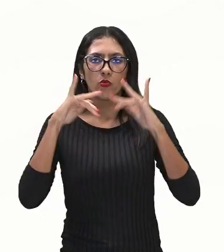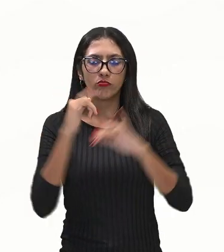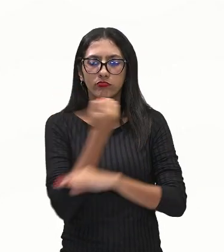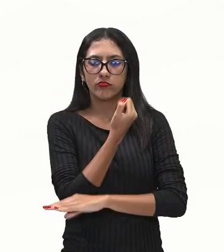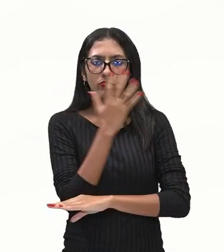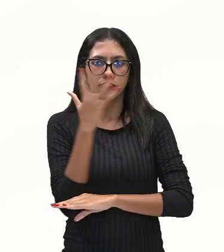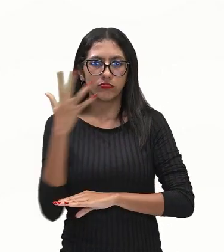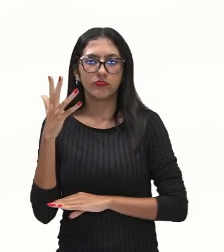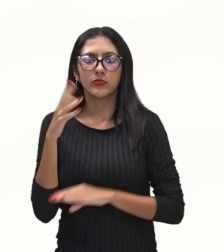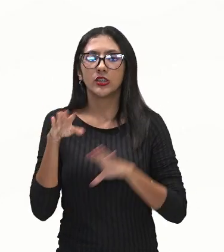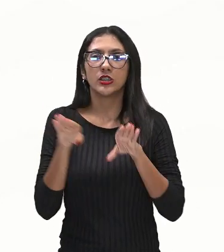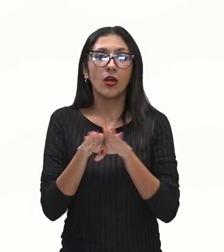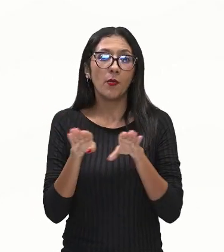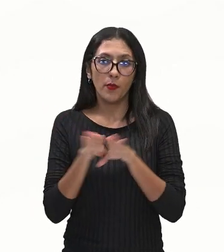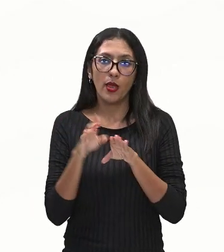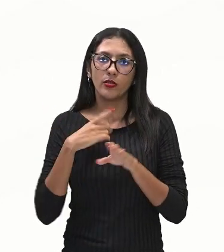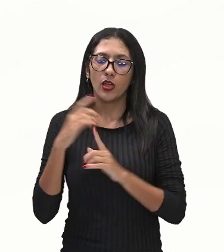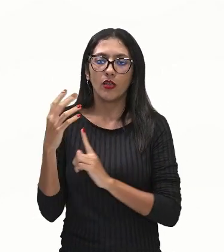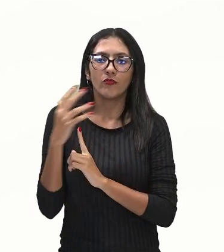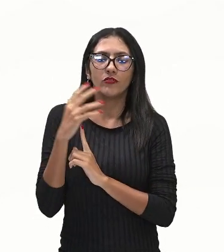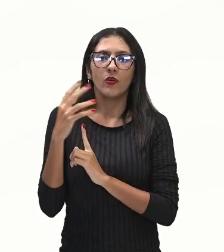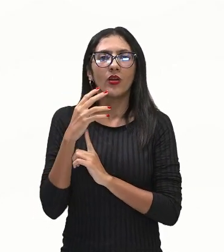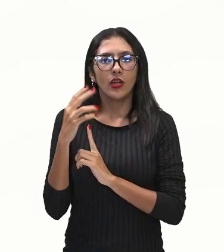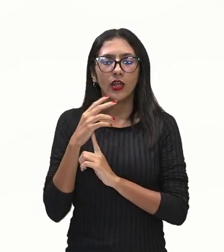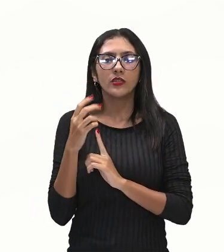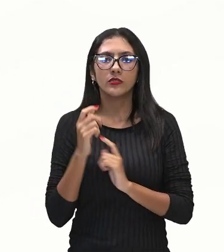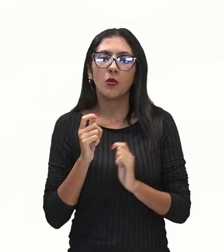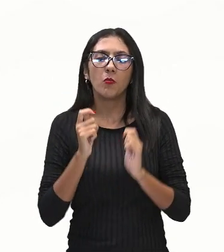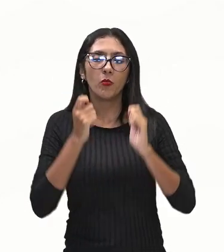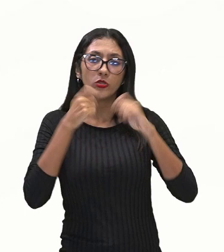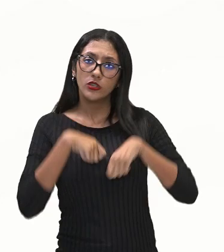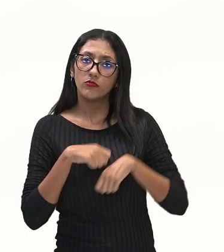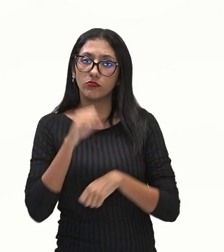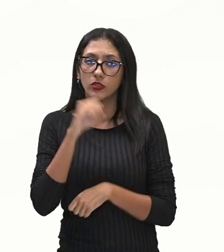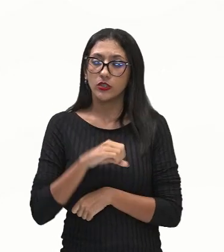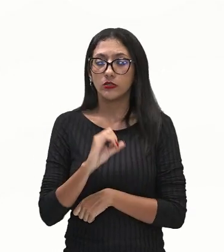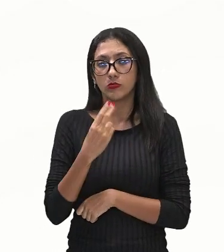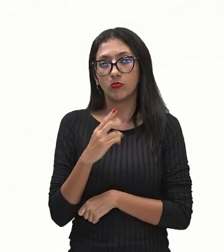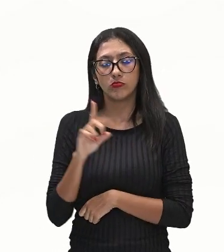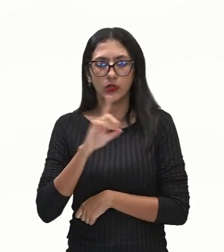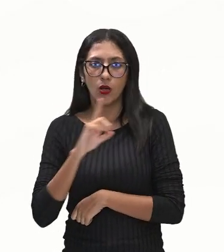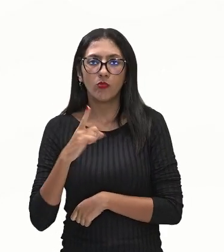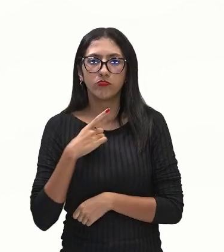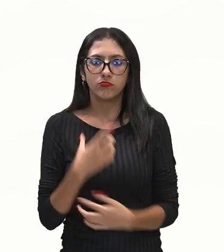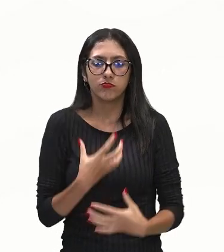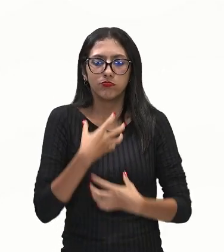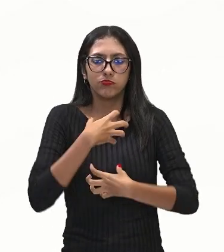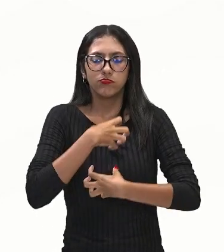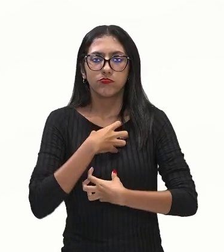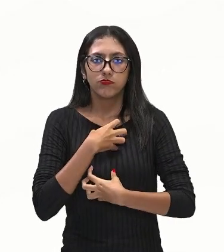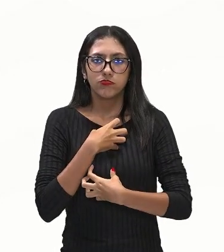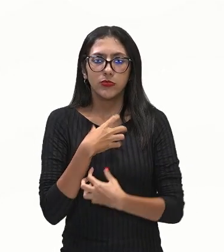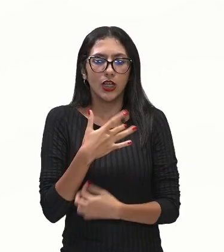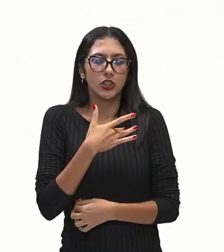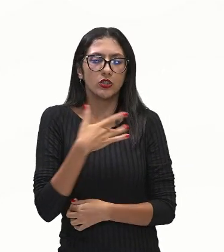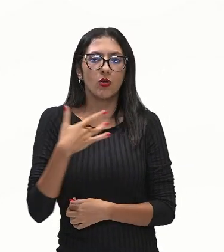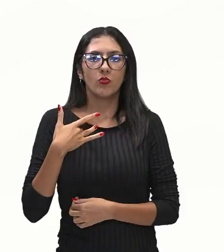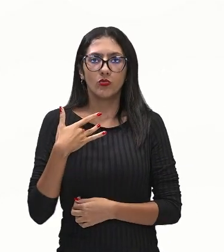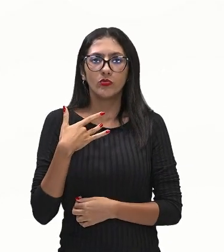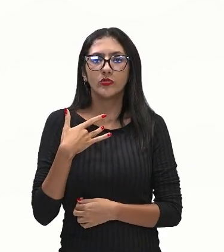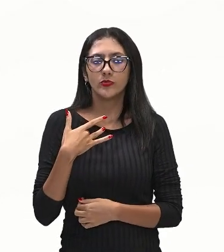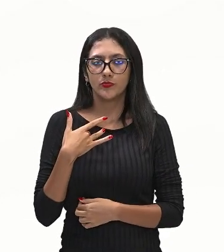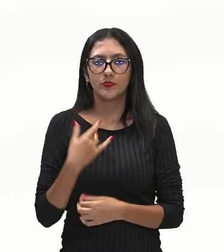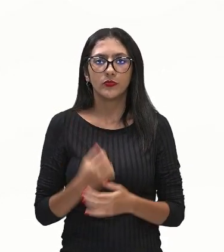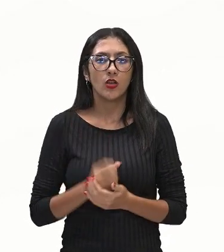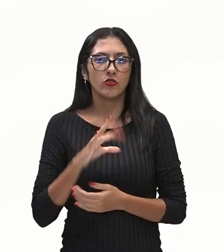questões ambientais podem ou não fazer com que a nossa saúde emocional aí se perca, digamos assim, não é? Só é